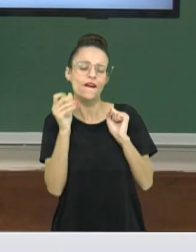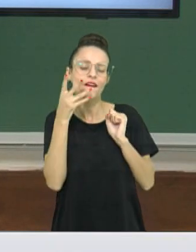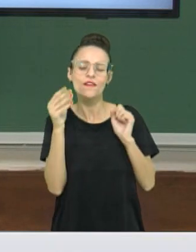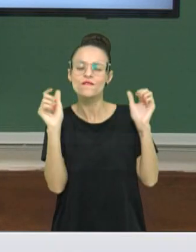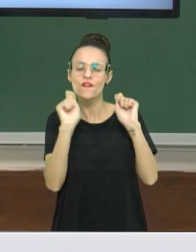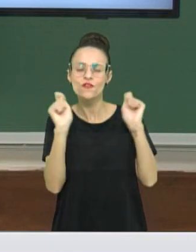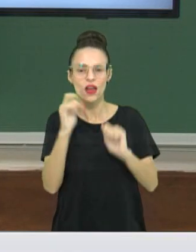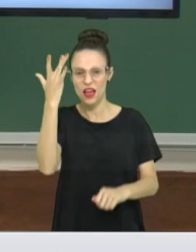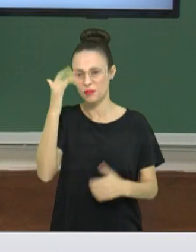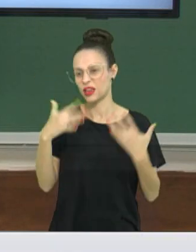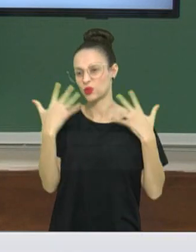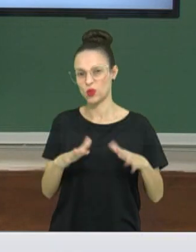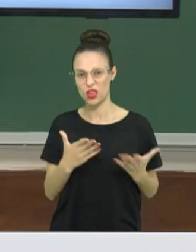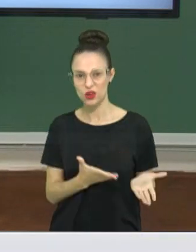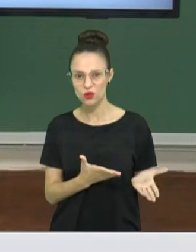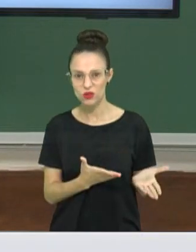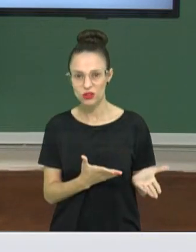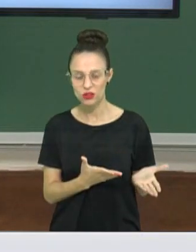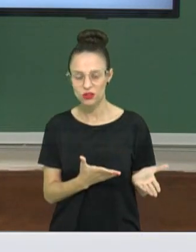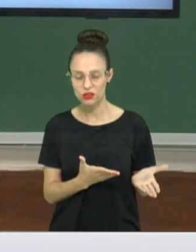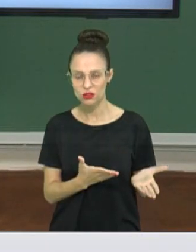ai que fofinho, amanhã eu não quero mais.